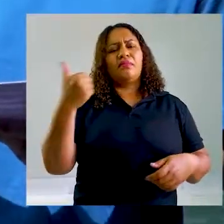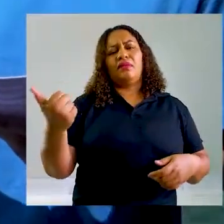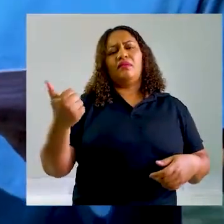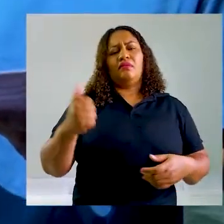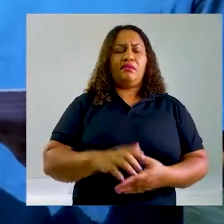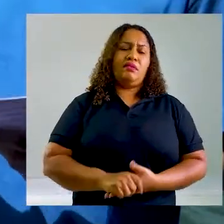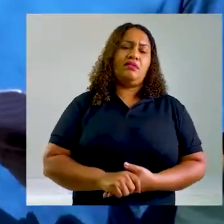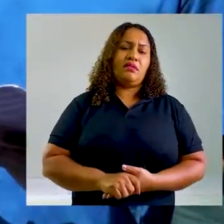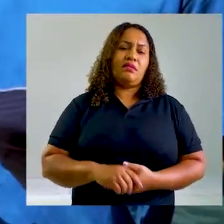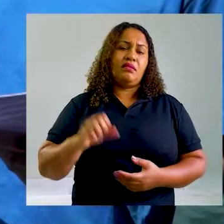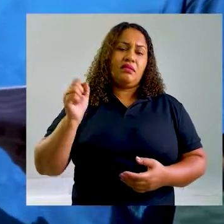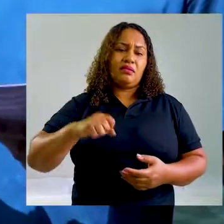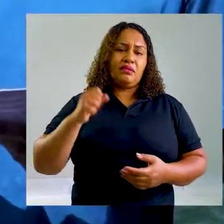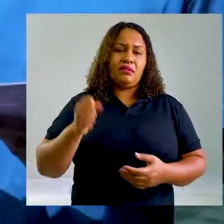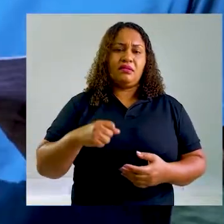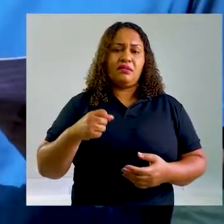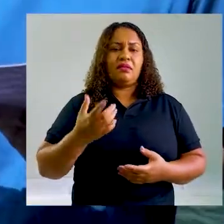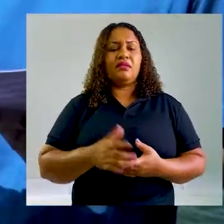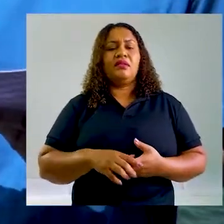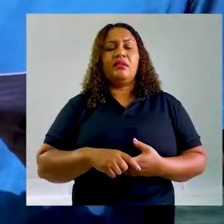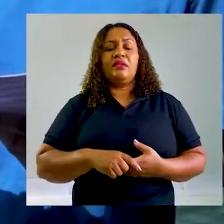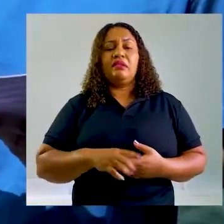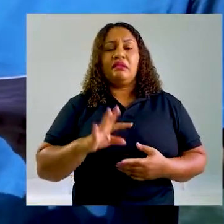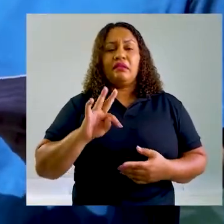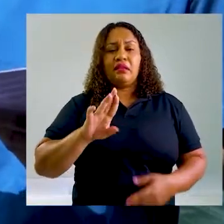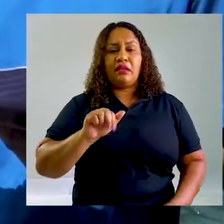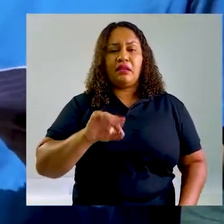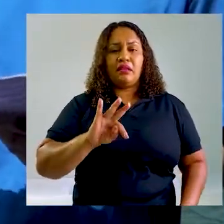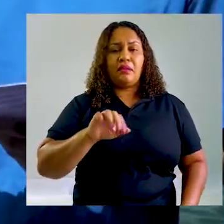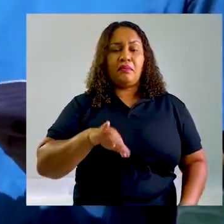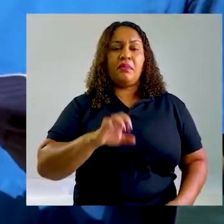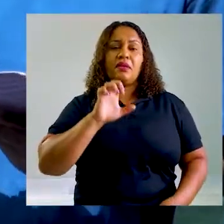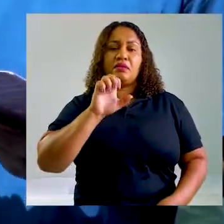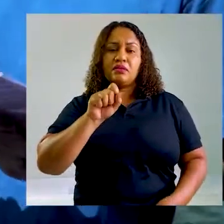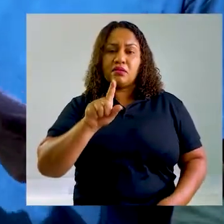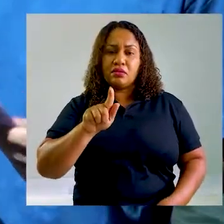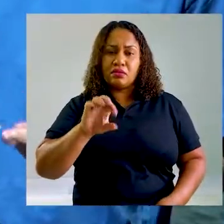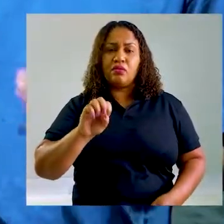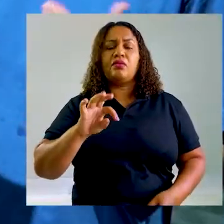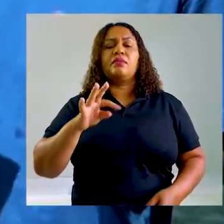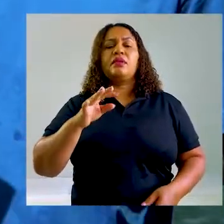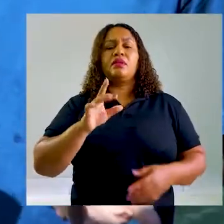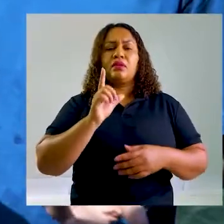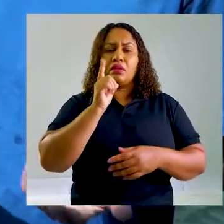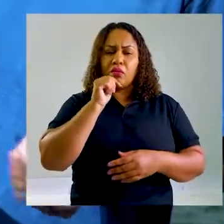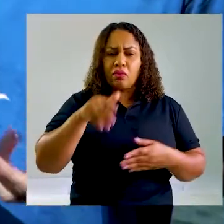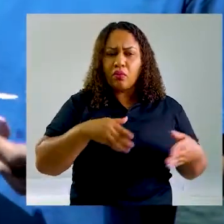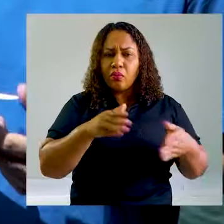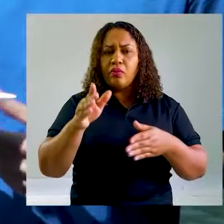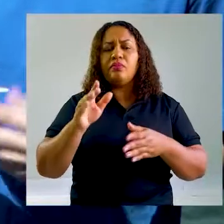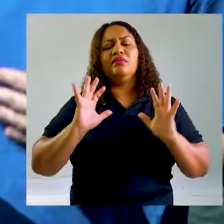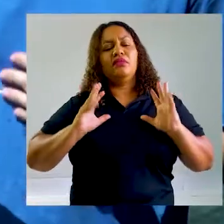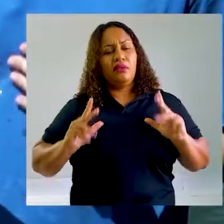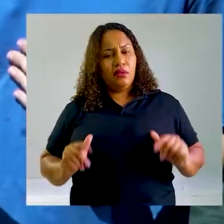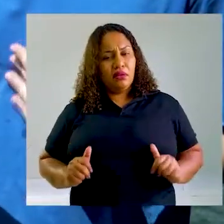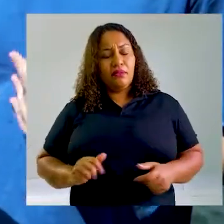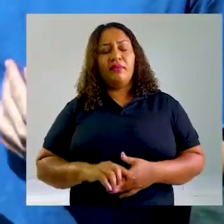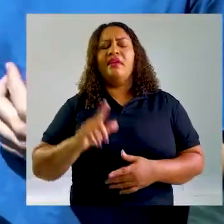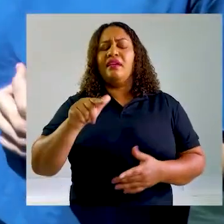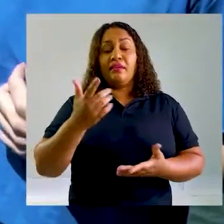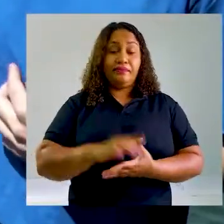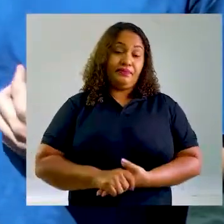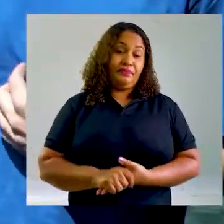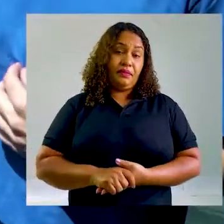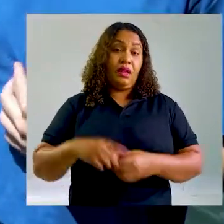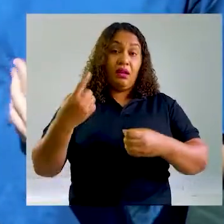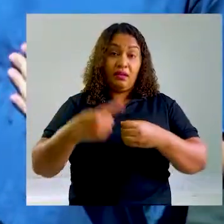questão do esgoto, né, do tratamento do esgoto, para que os rios tenham mais saúde, né? É um problema sério ainda. Porque é aquela